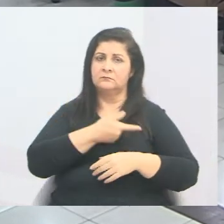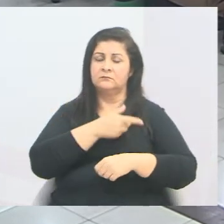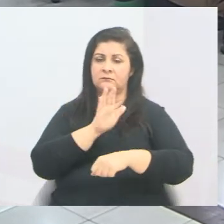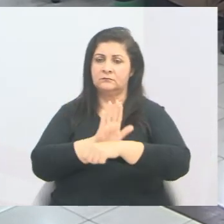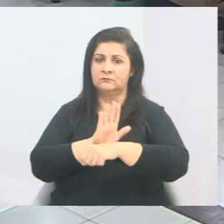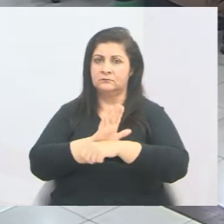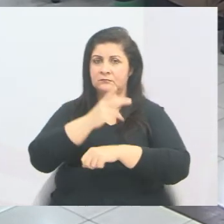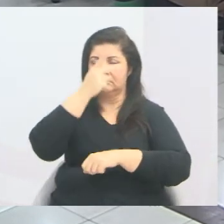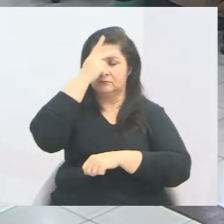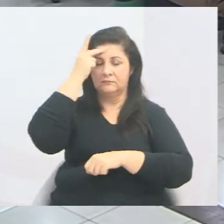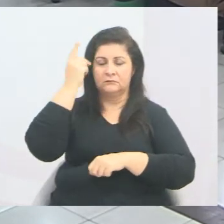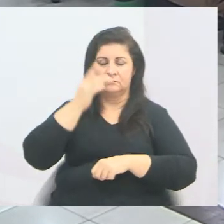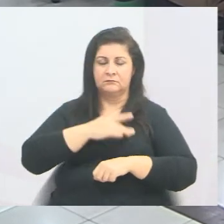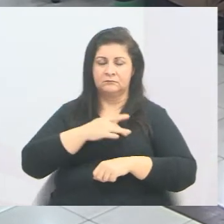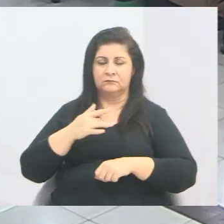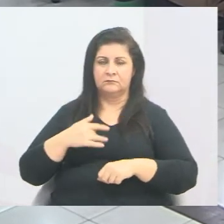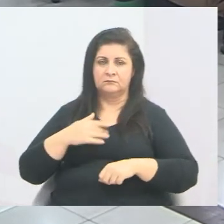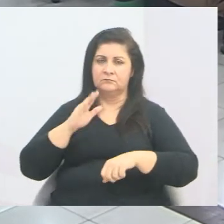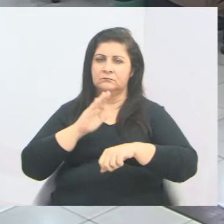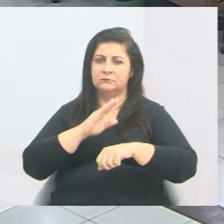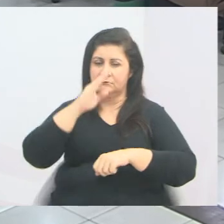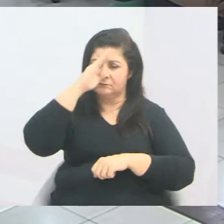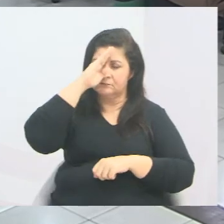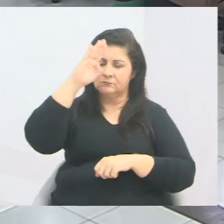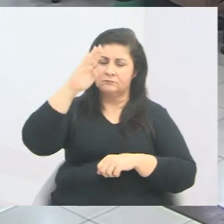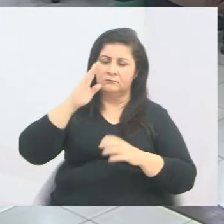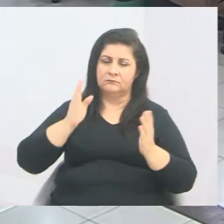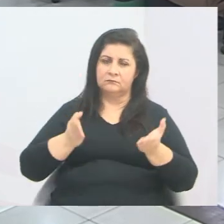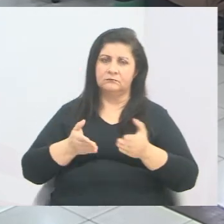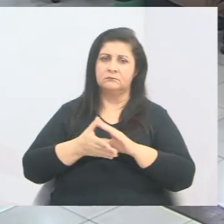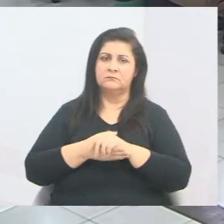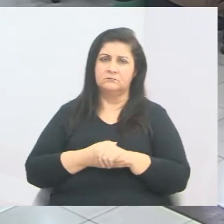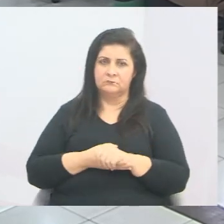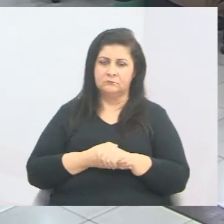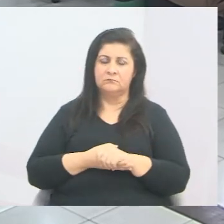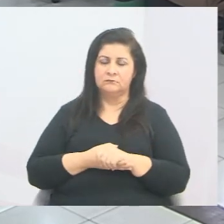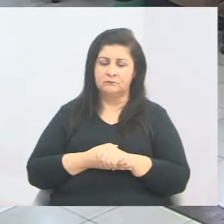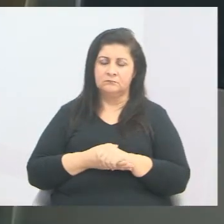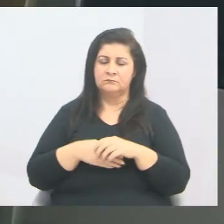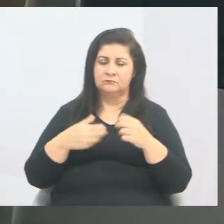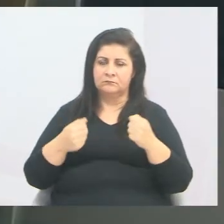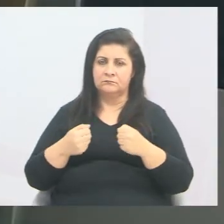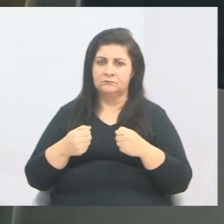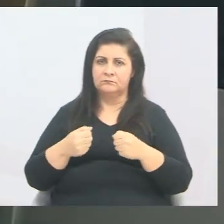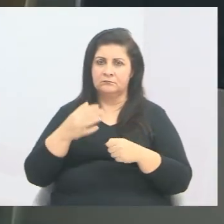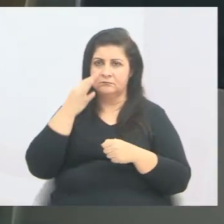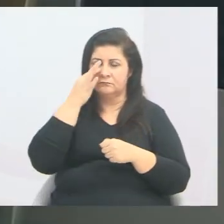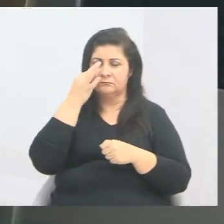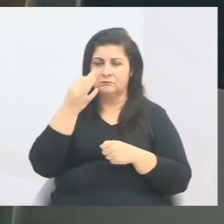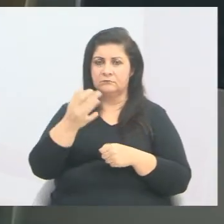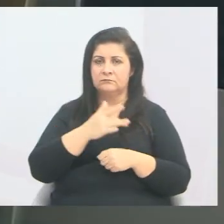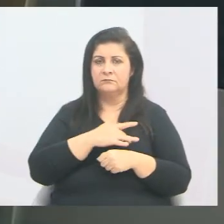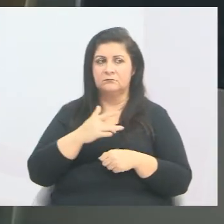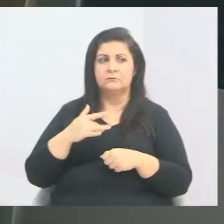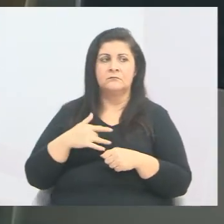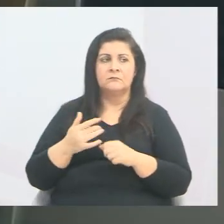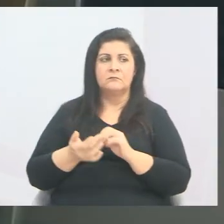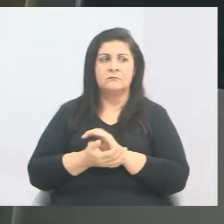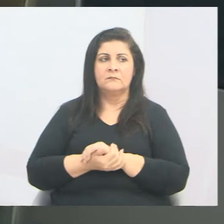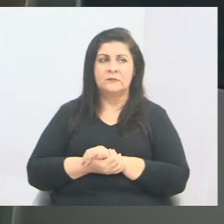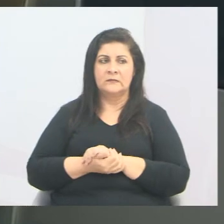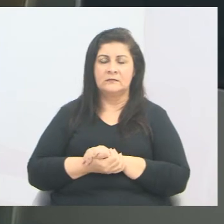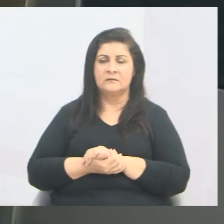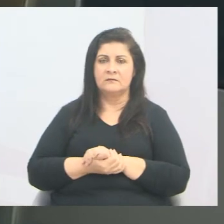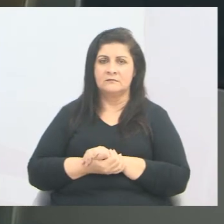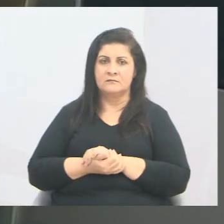da saúde, que é o que mais precisa hoje. As mãos estendidas têm que ser para a área da saúde, né? E o Reinaldo fala,